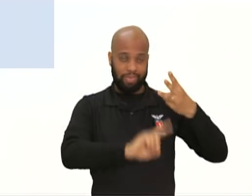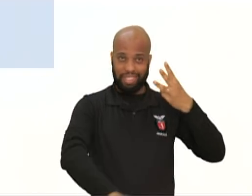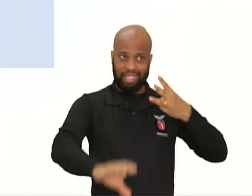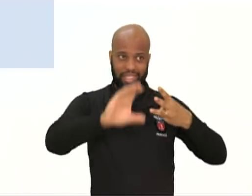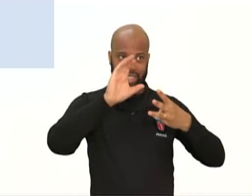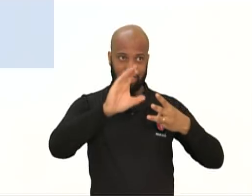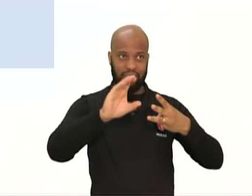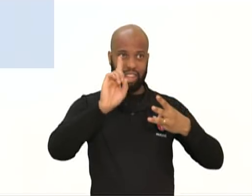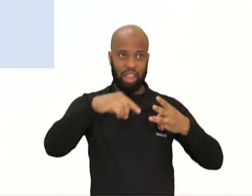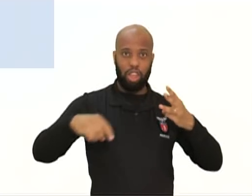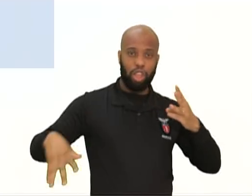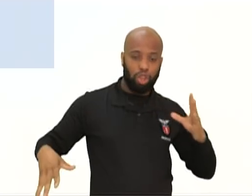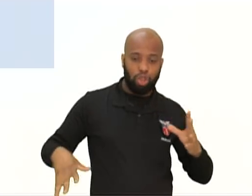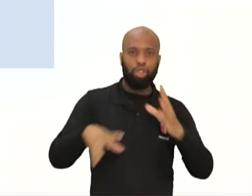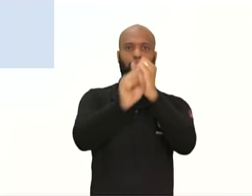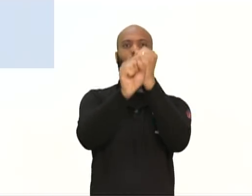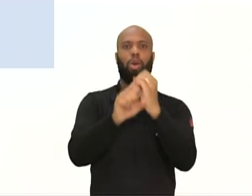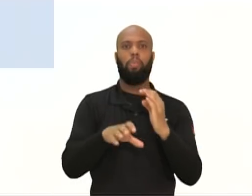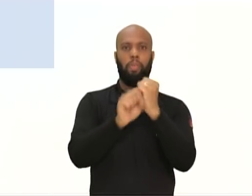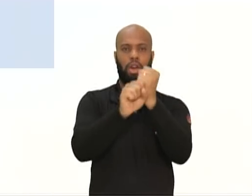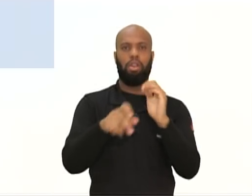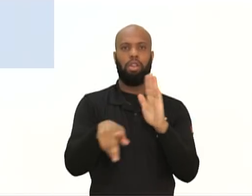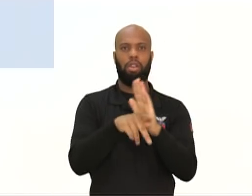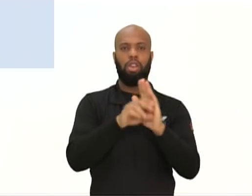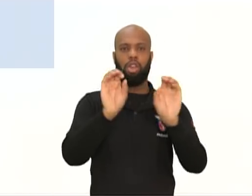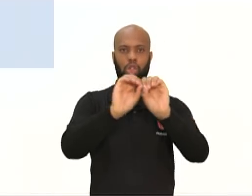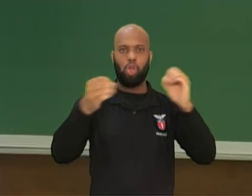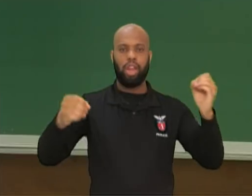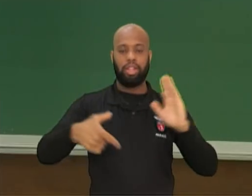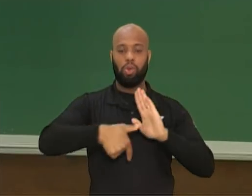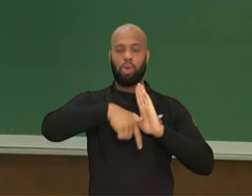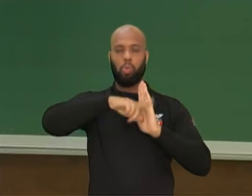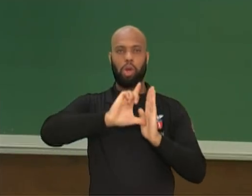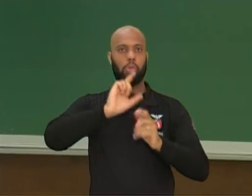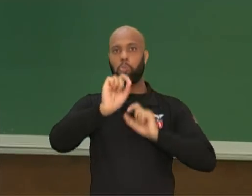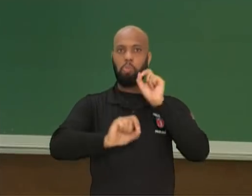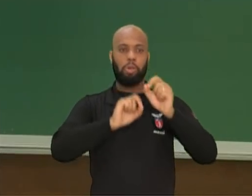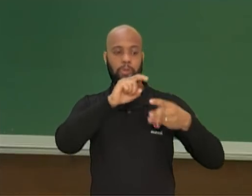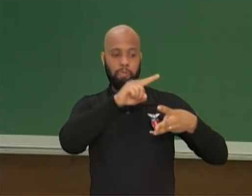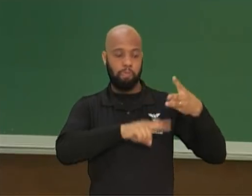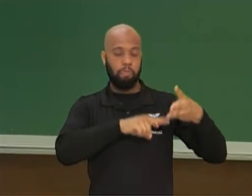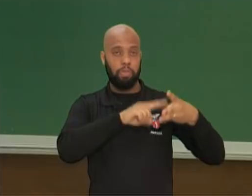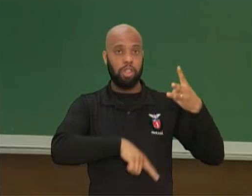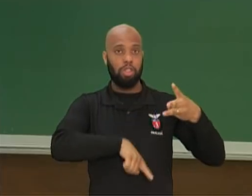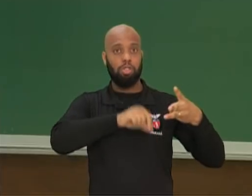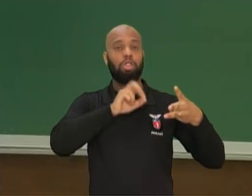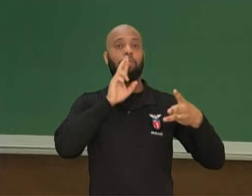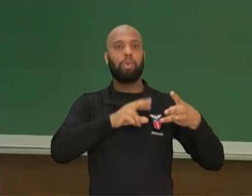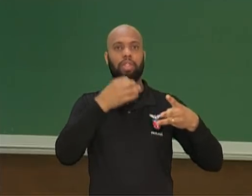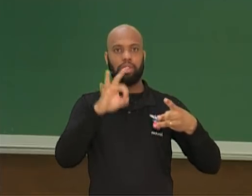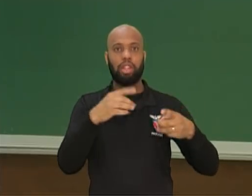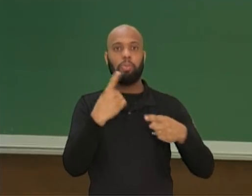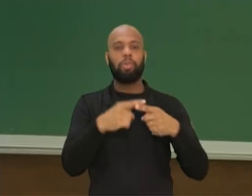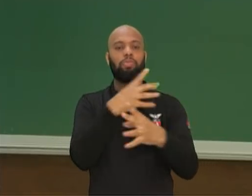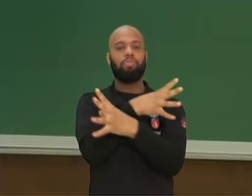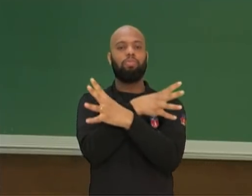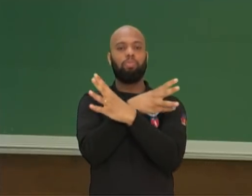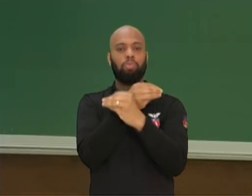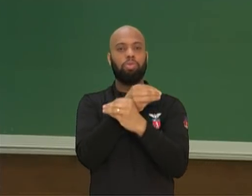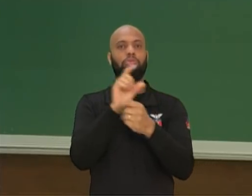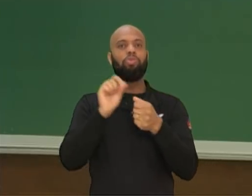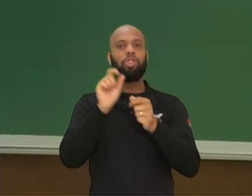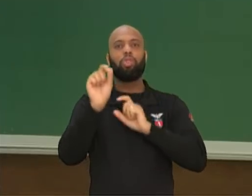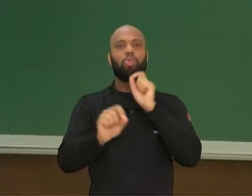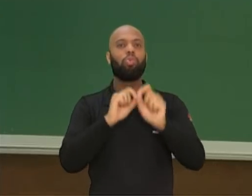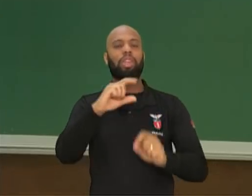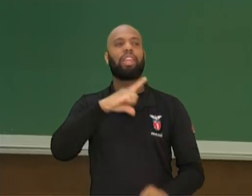C, soma-se à oração anterior. Então, sempre uma conjunção, ela vai